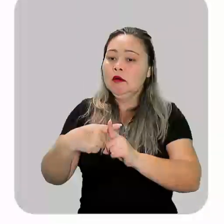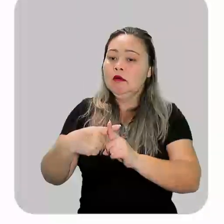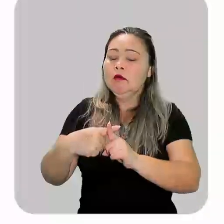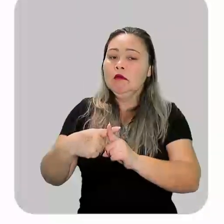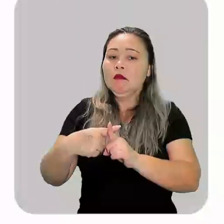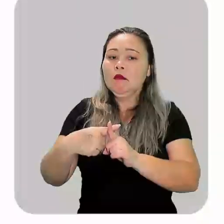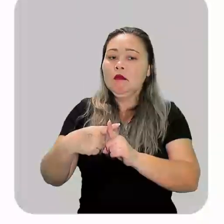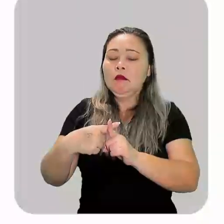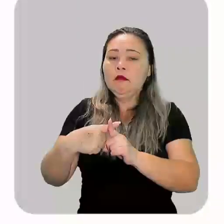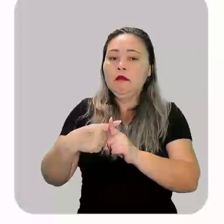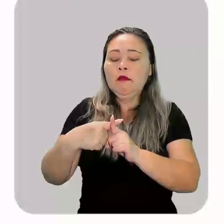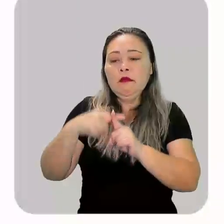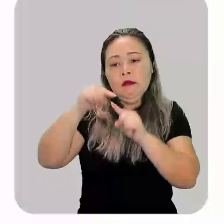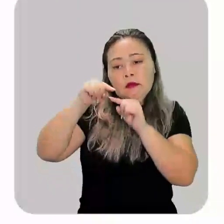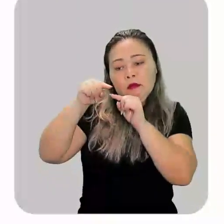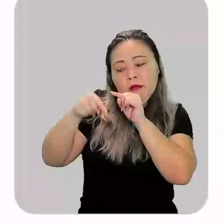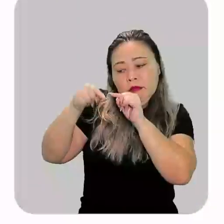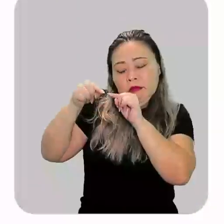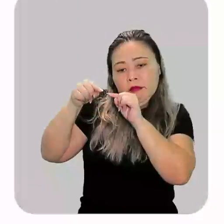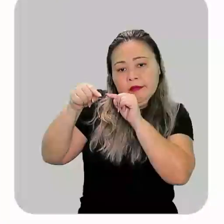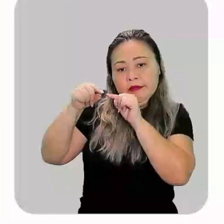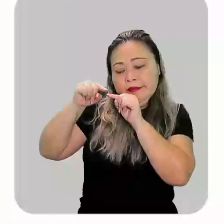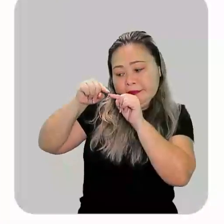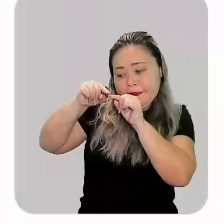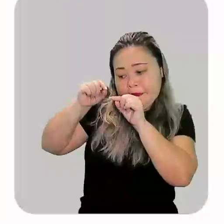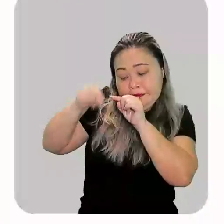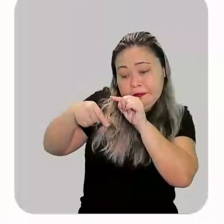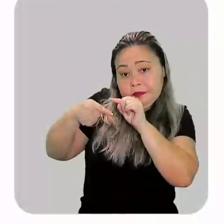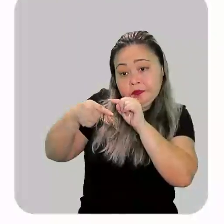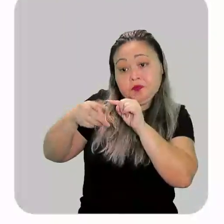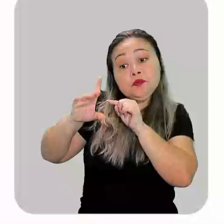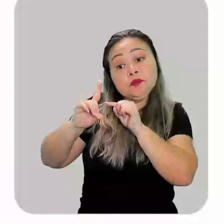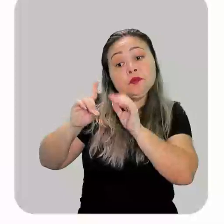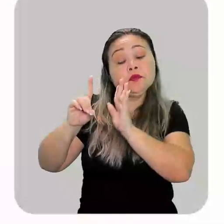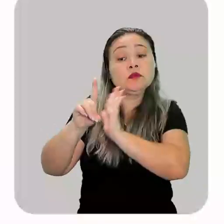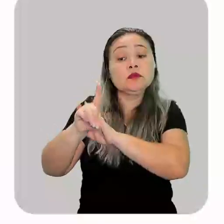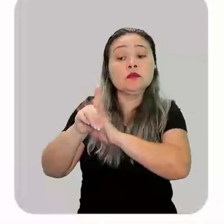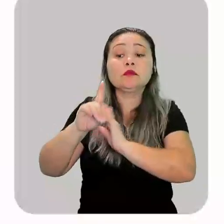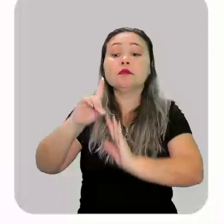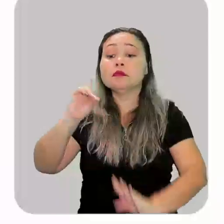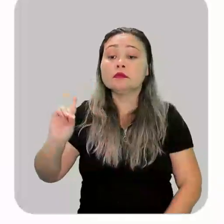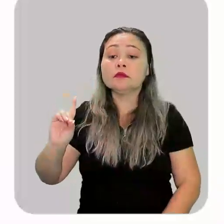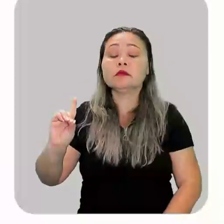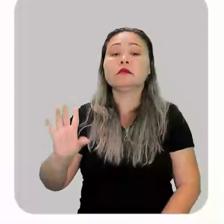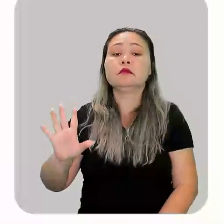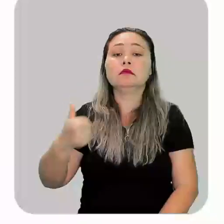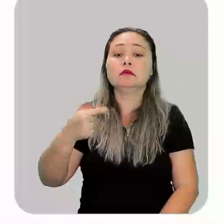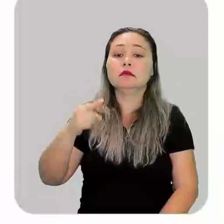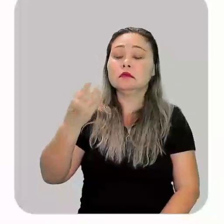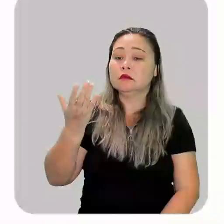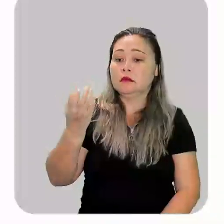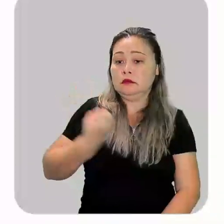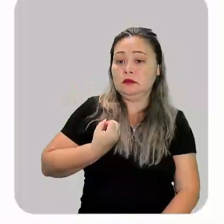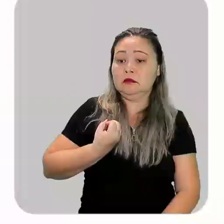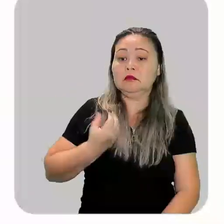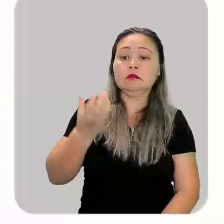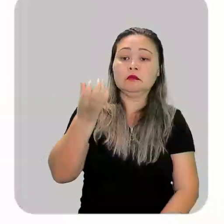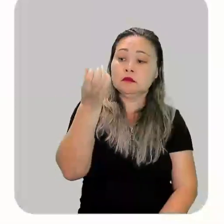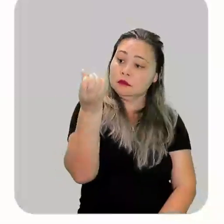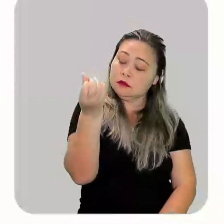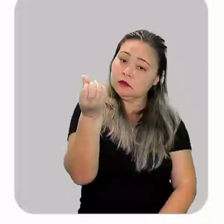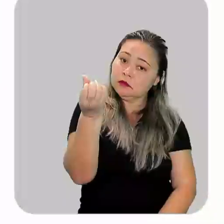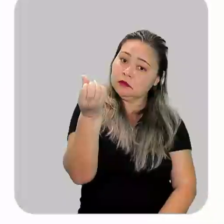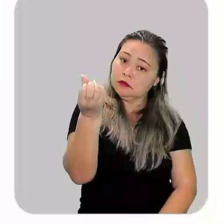Então eu tenho que andar pulinhos na vírgula e para a direita, né? Então eu vou colocar aqui o meu número, ó, 6,